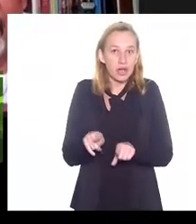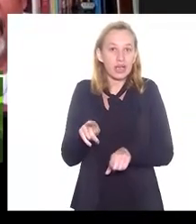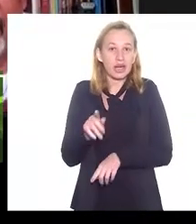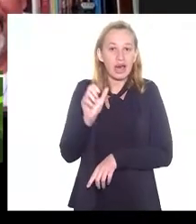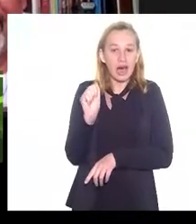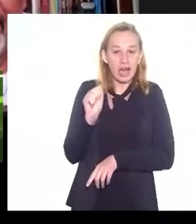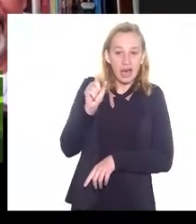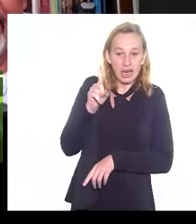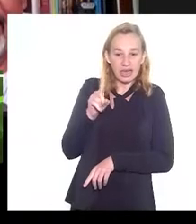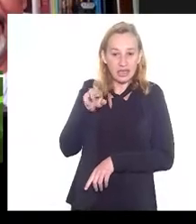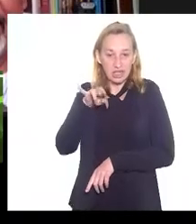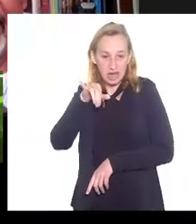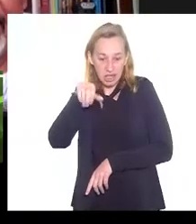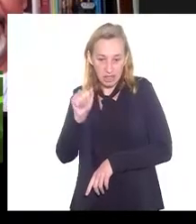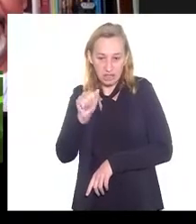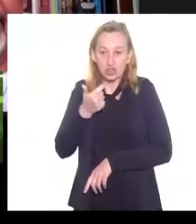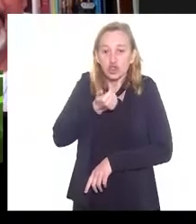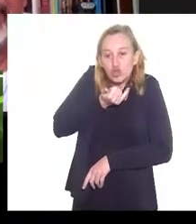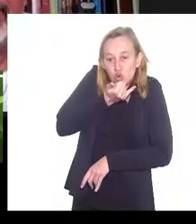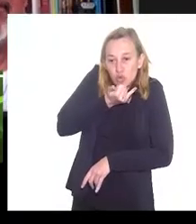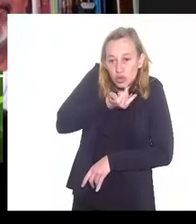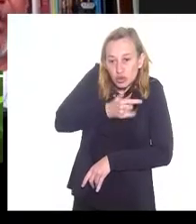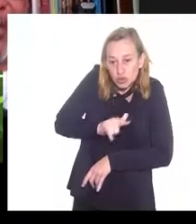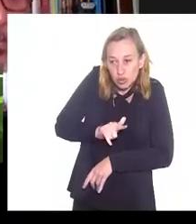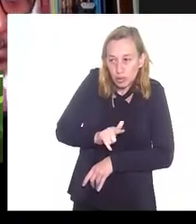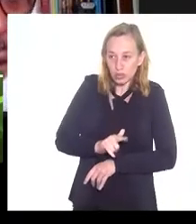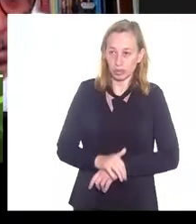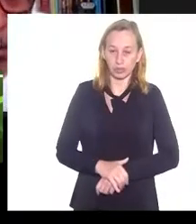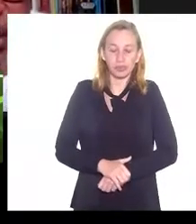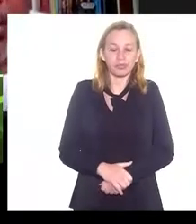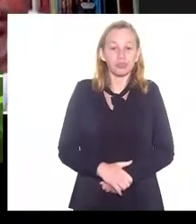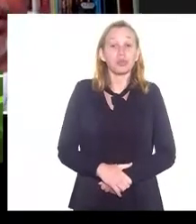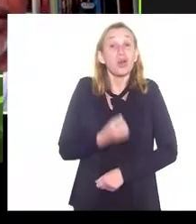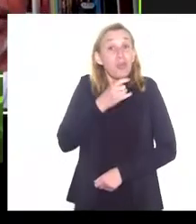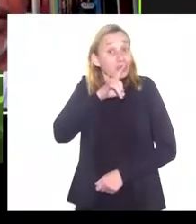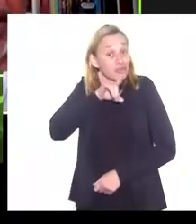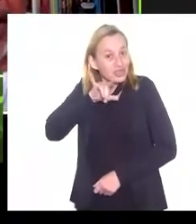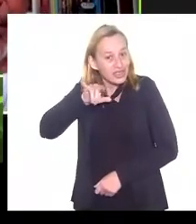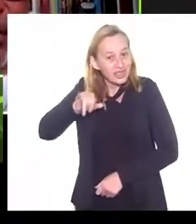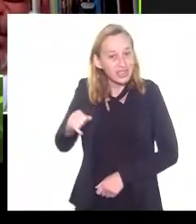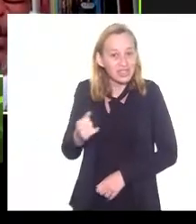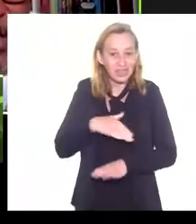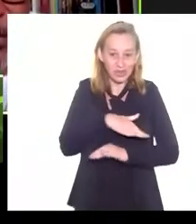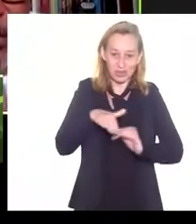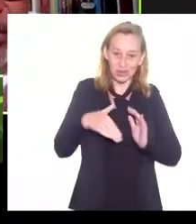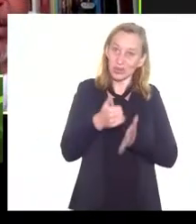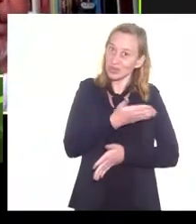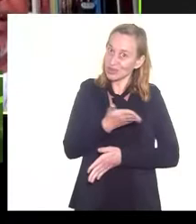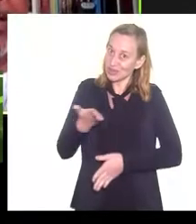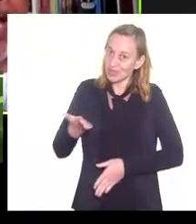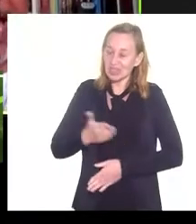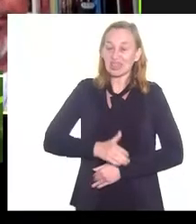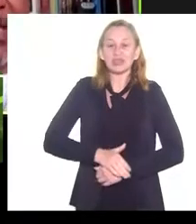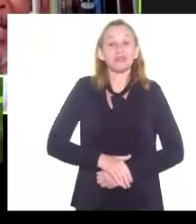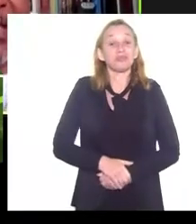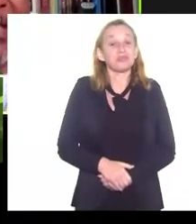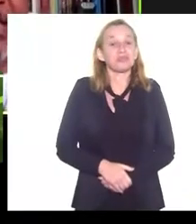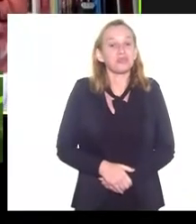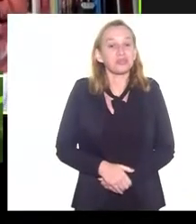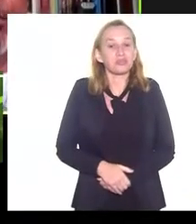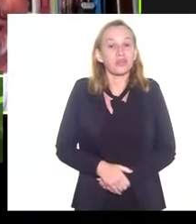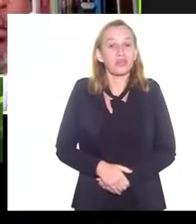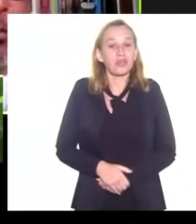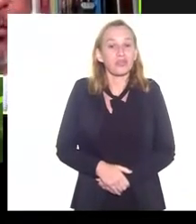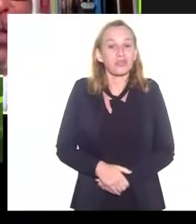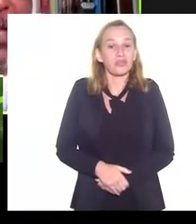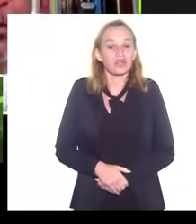Baltazar também. Desculpe mais uma vez, por favor. Bom dia a todos e a todas. A